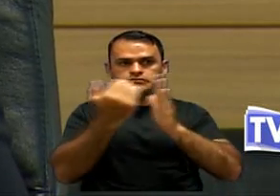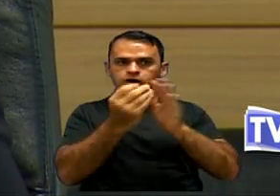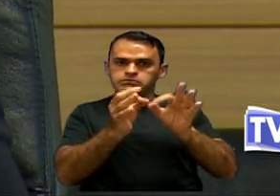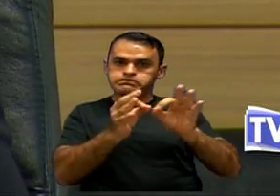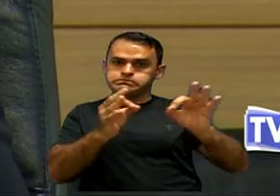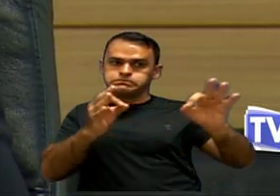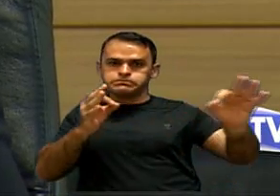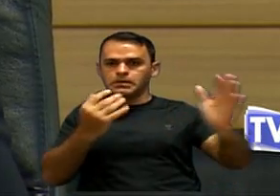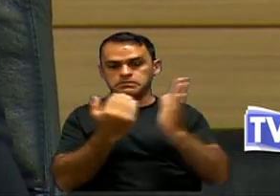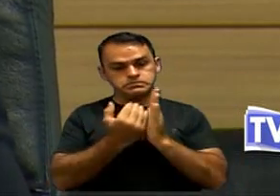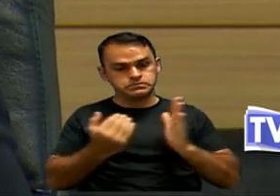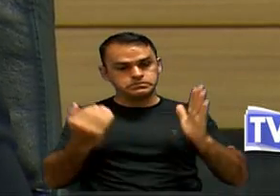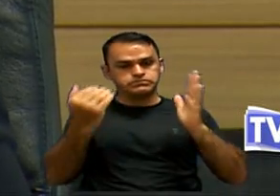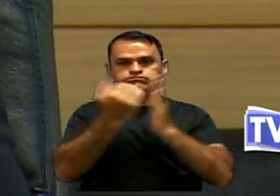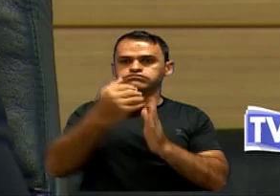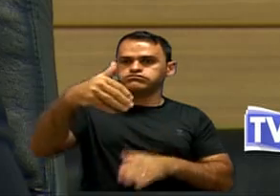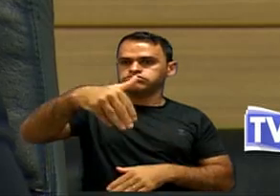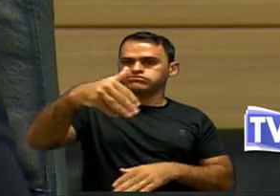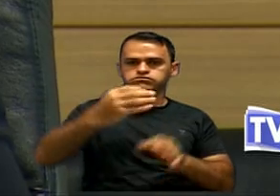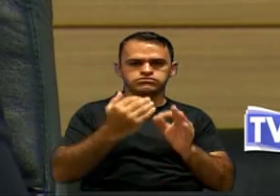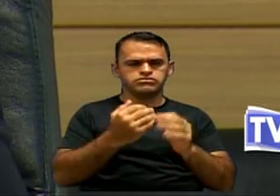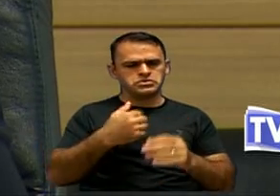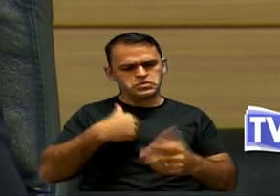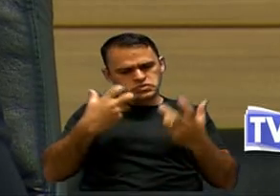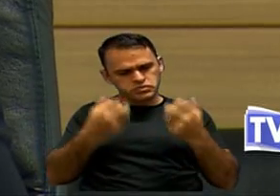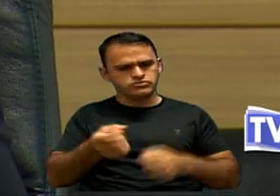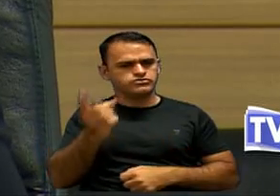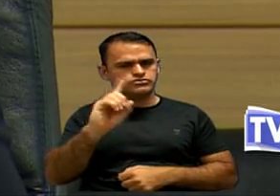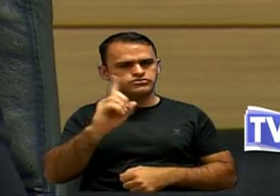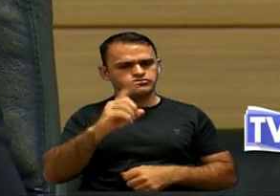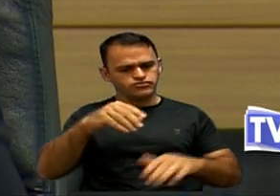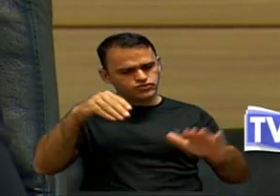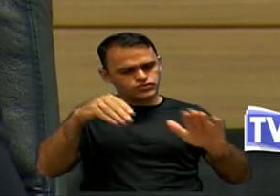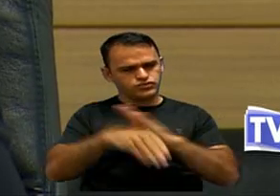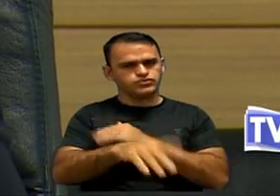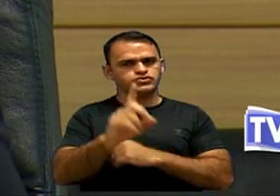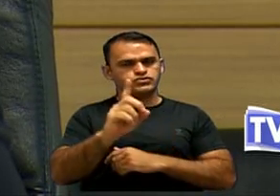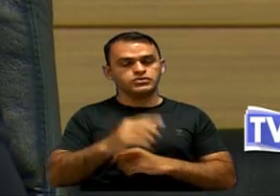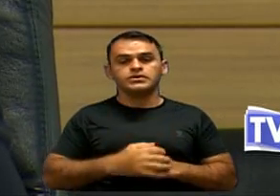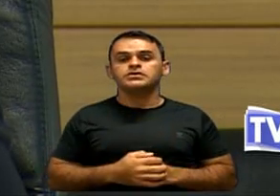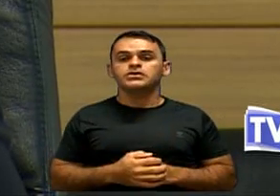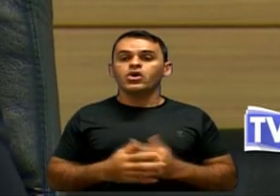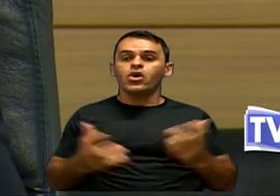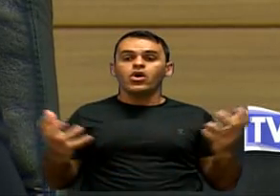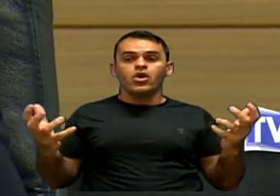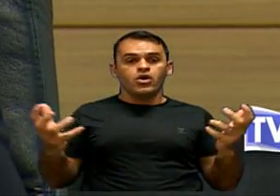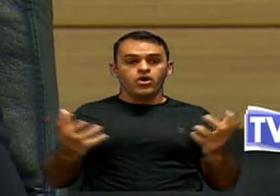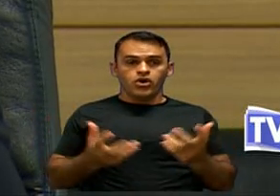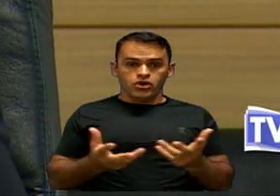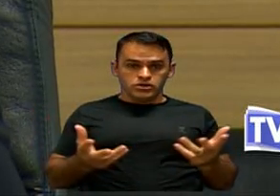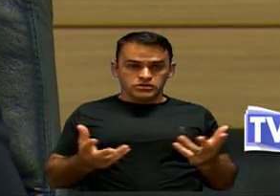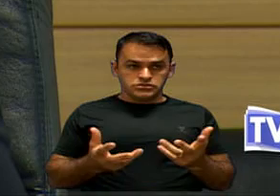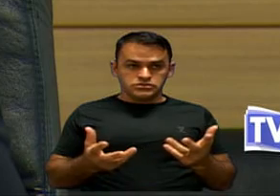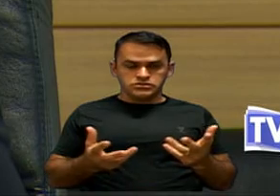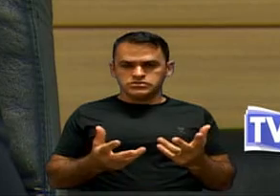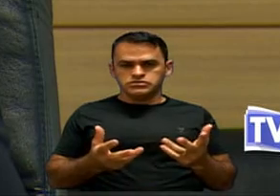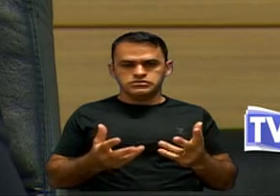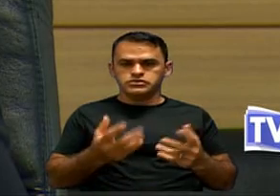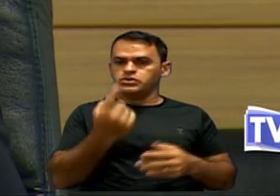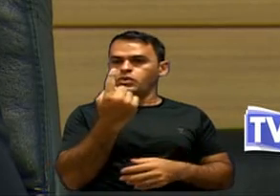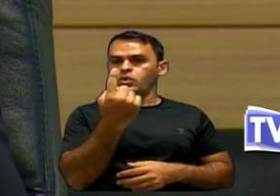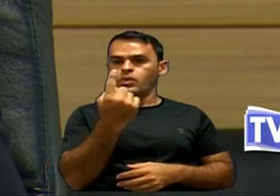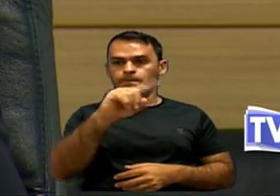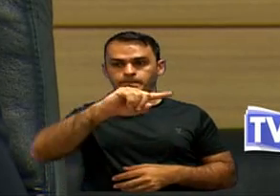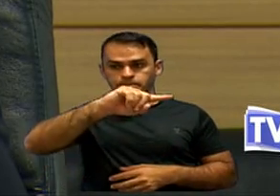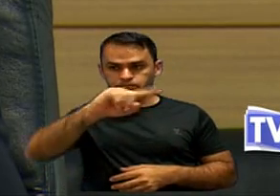contra e a coisa não caminhou. E o que que acontece? Hoje, não pode estar acima de